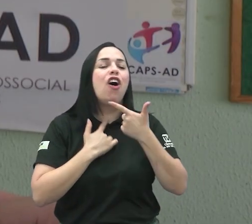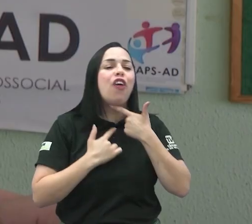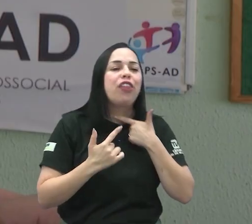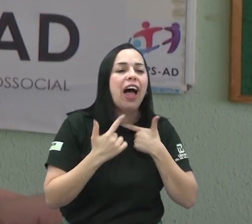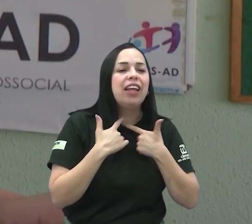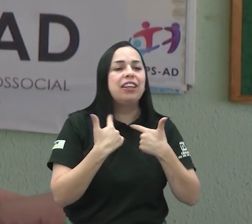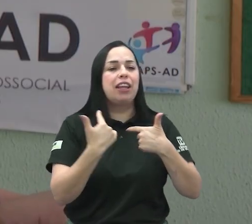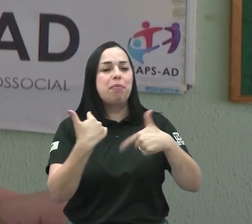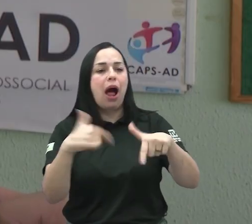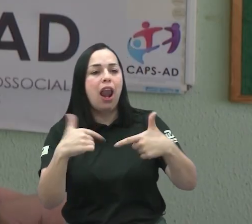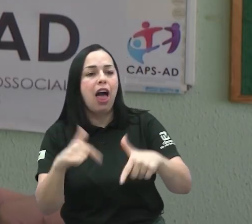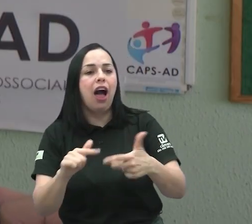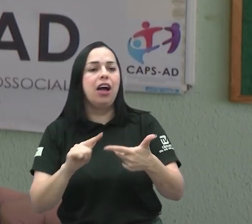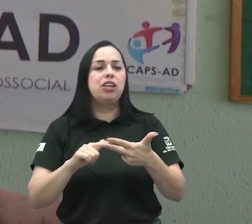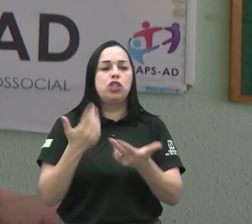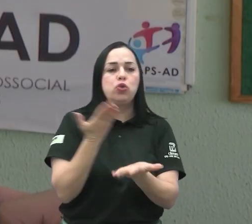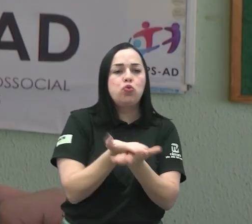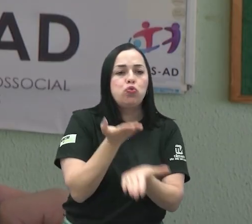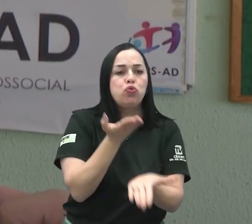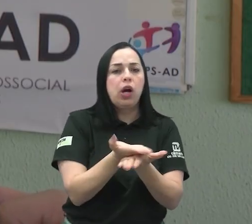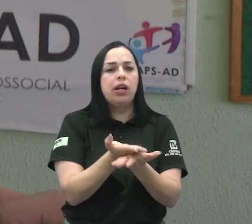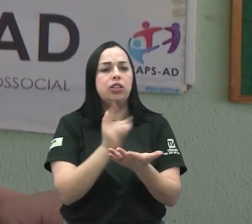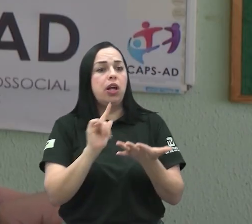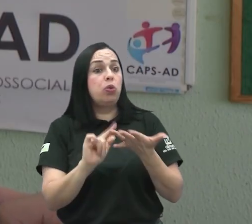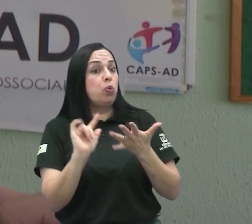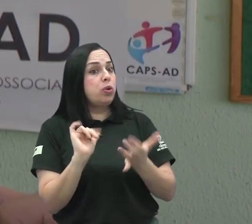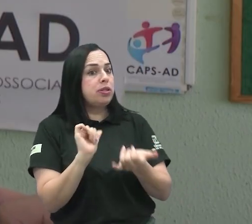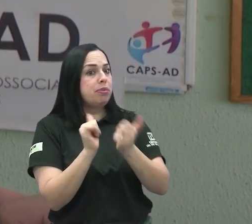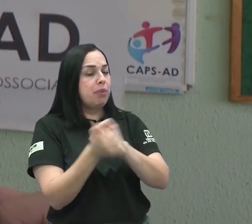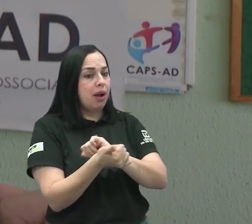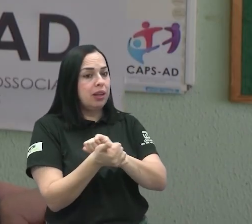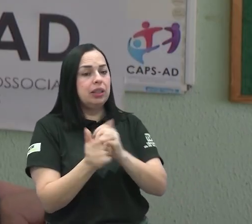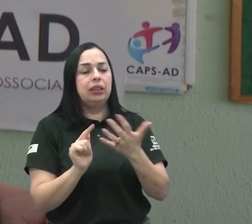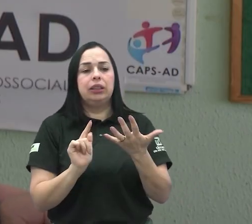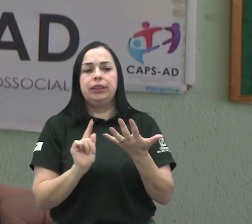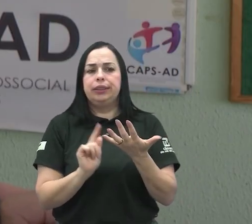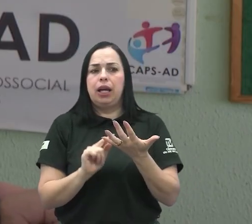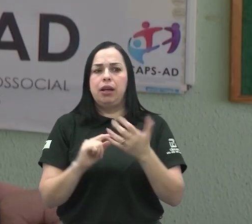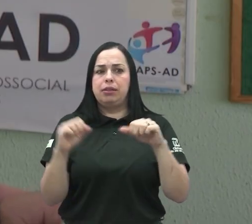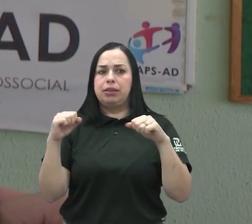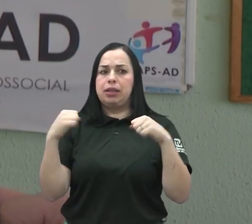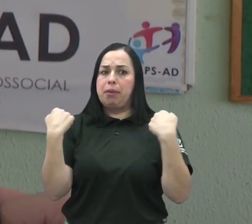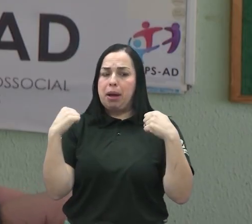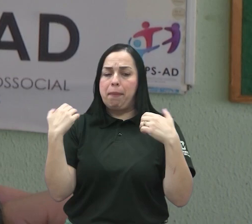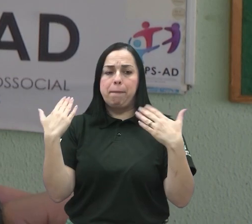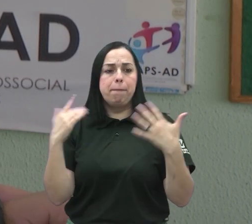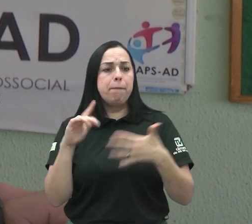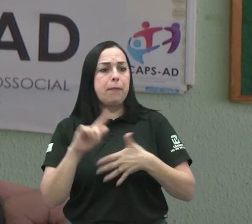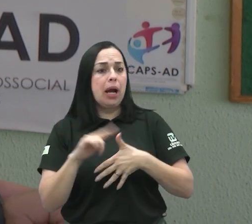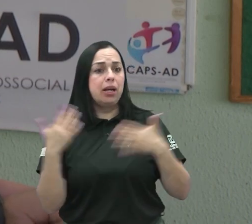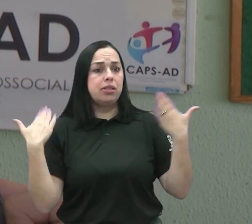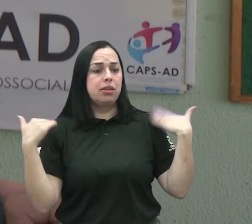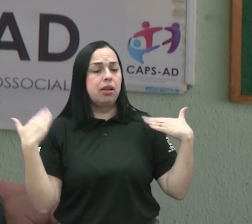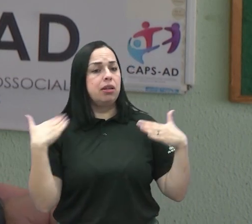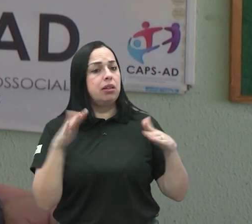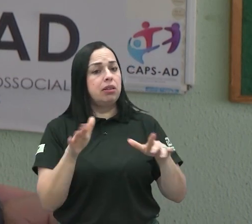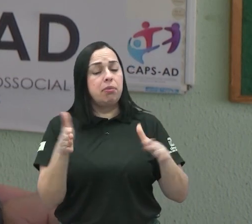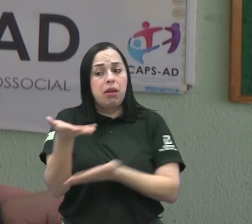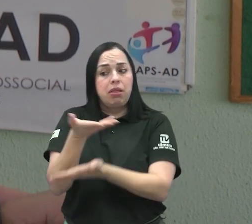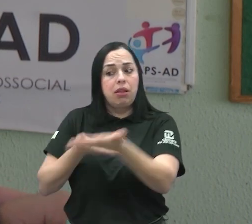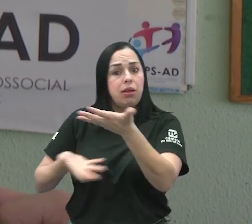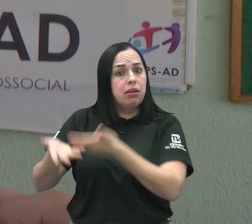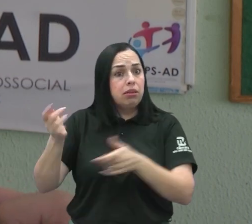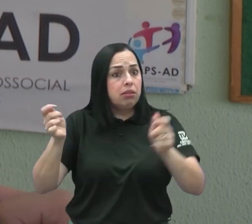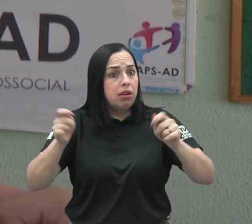a trabalhar, a estudar, a se dedicar a um esporte, a se dedicar a uma atividade de lazer dentro do